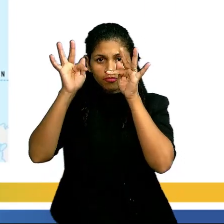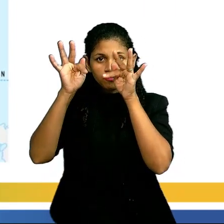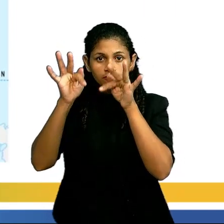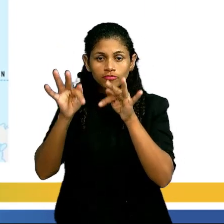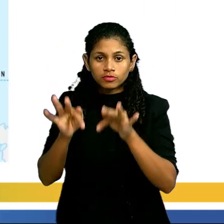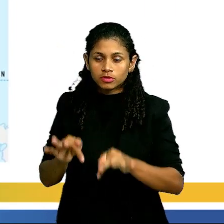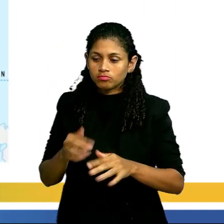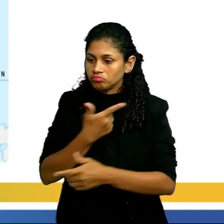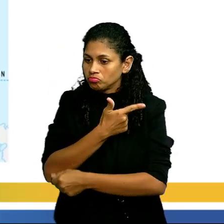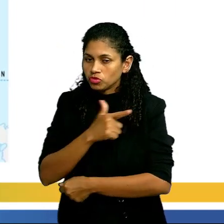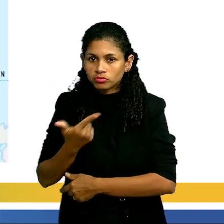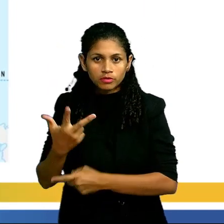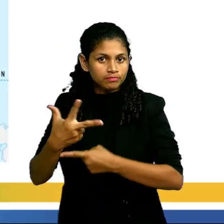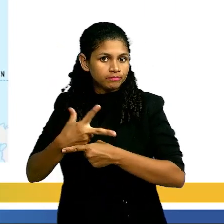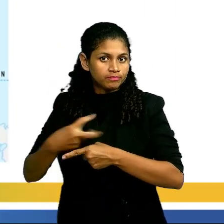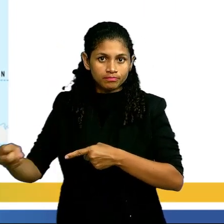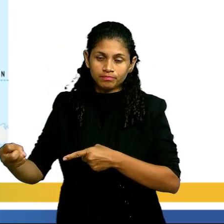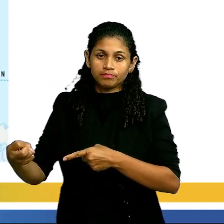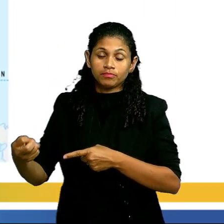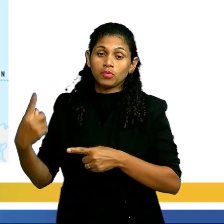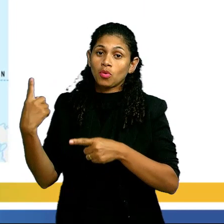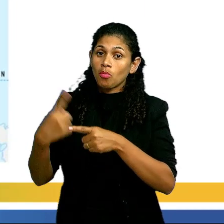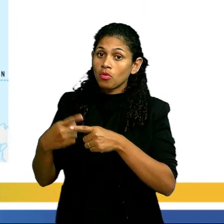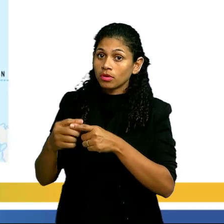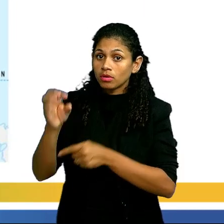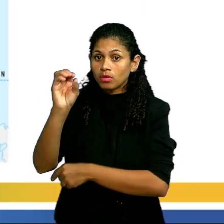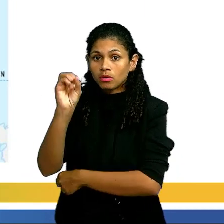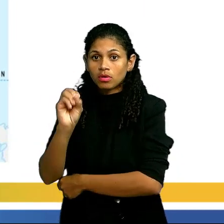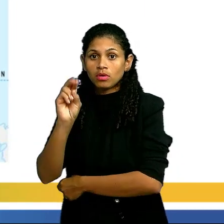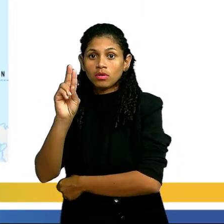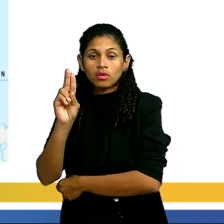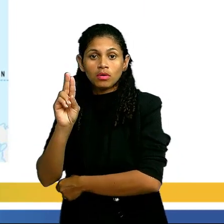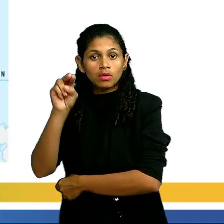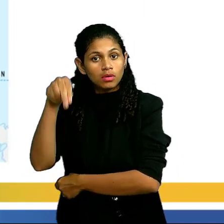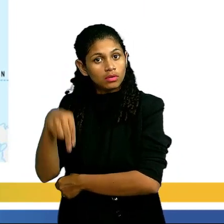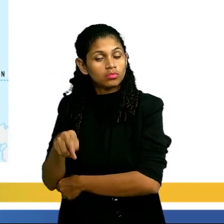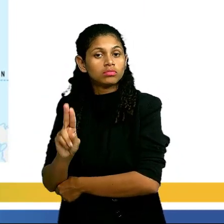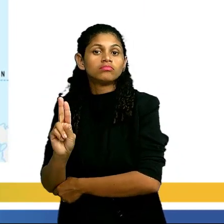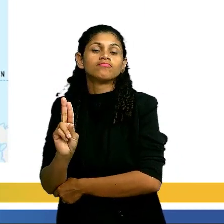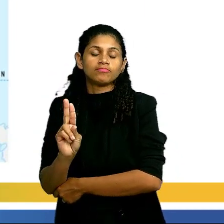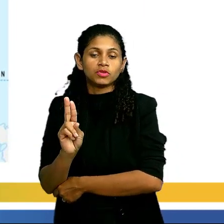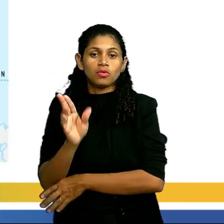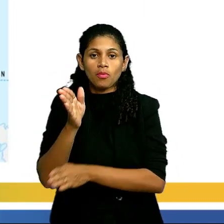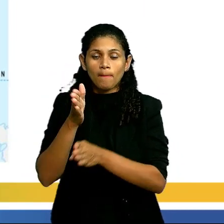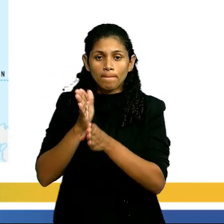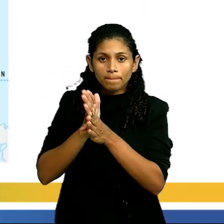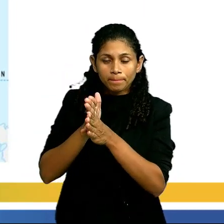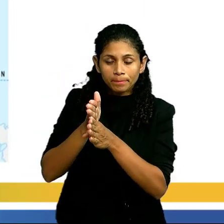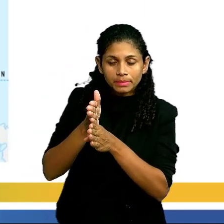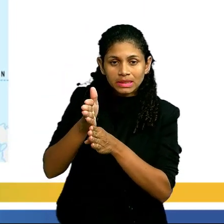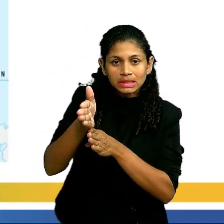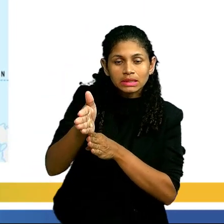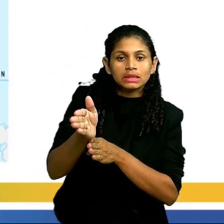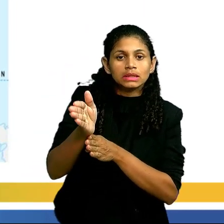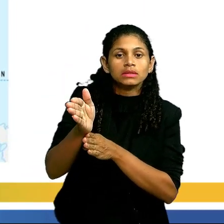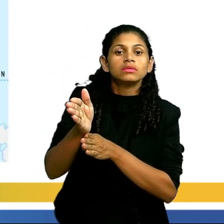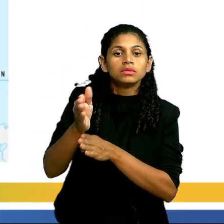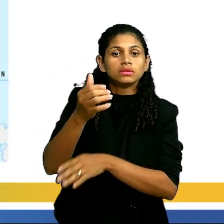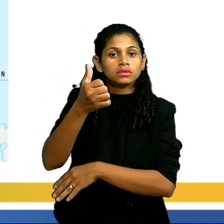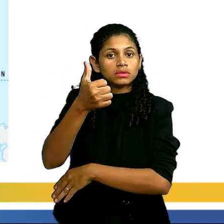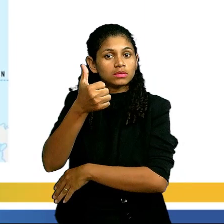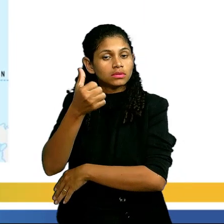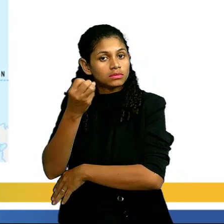dois lados. Isso porque a ONU interferiu e o paralelo 38, que já existia, tinha que ser